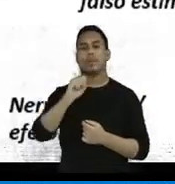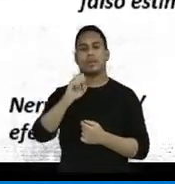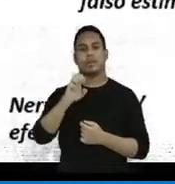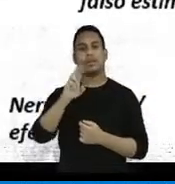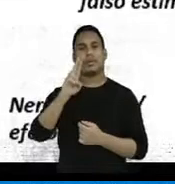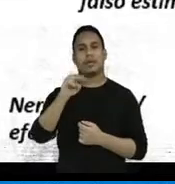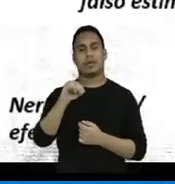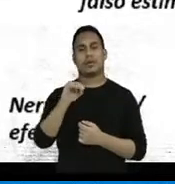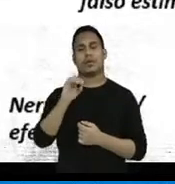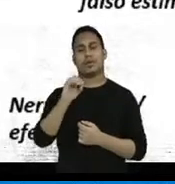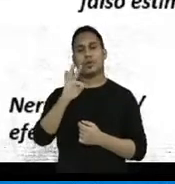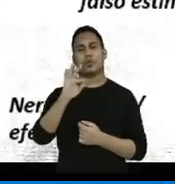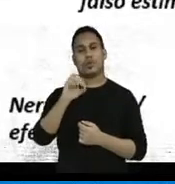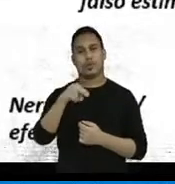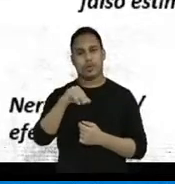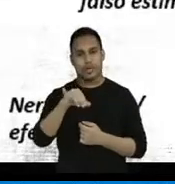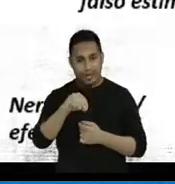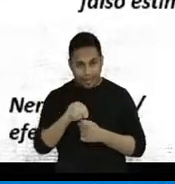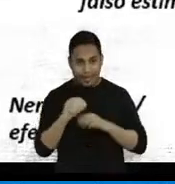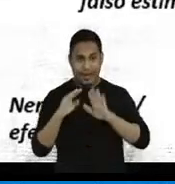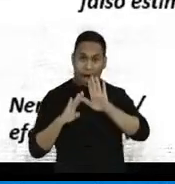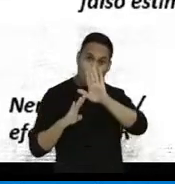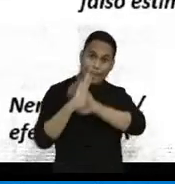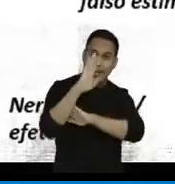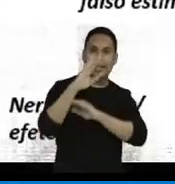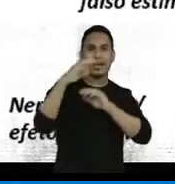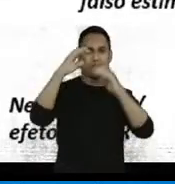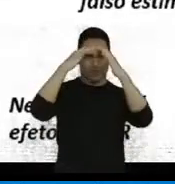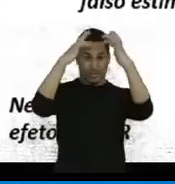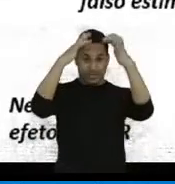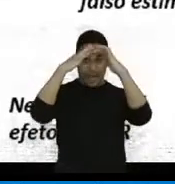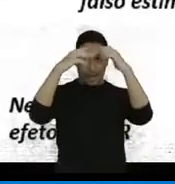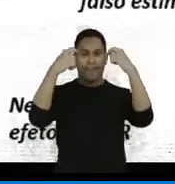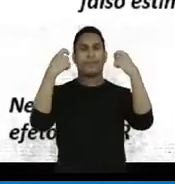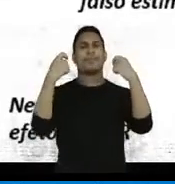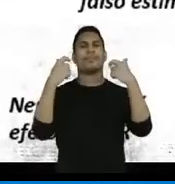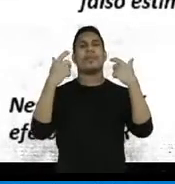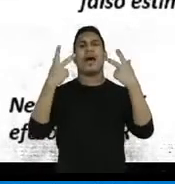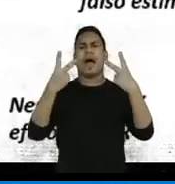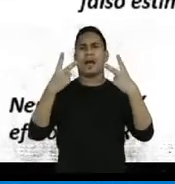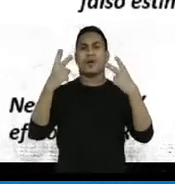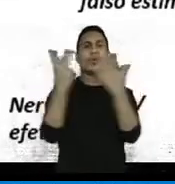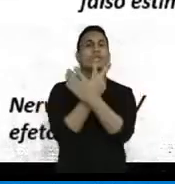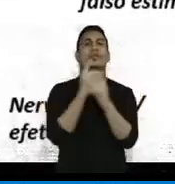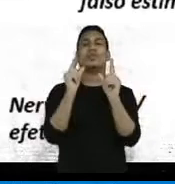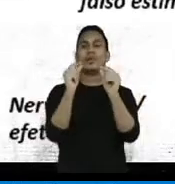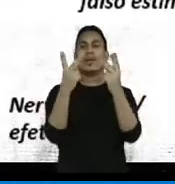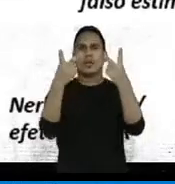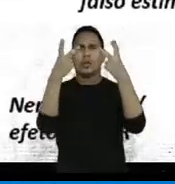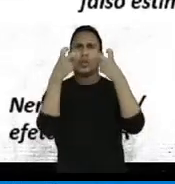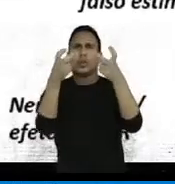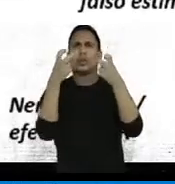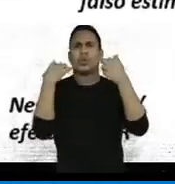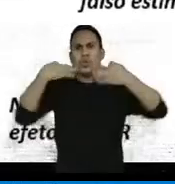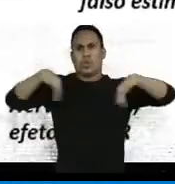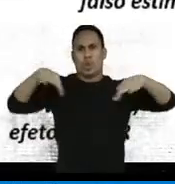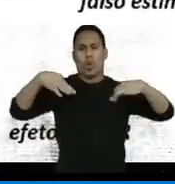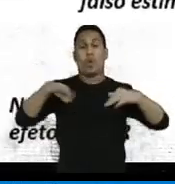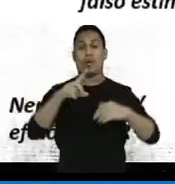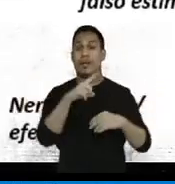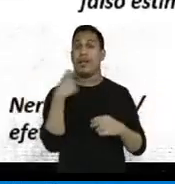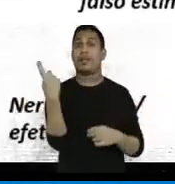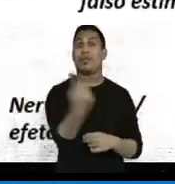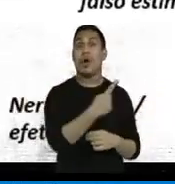gente perceber dor aonde não existe um problema. A nossa percepção de dor aumenta quando a gente tem